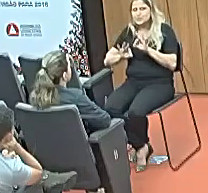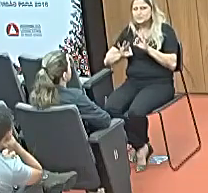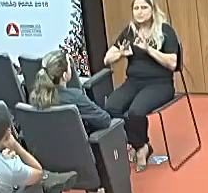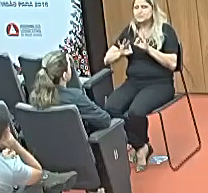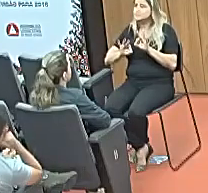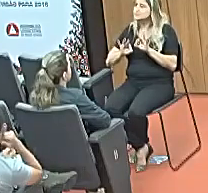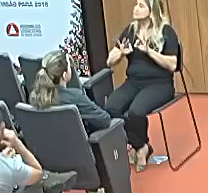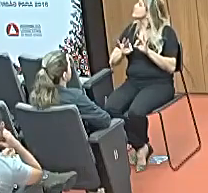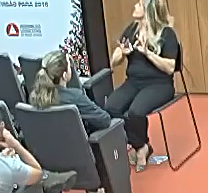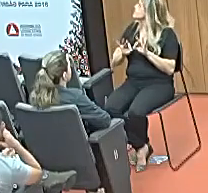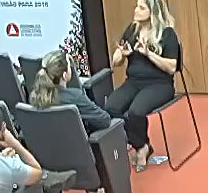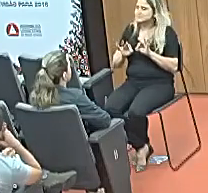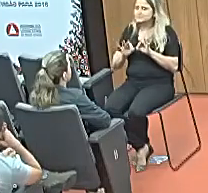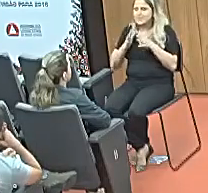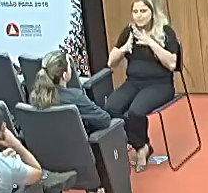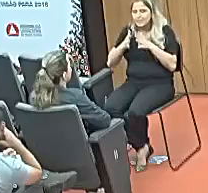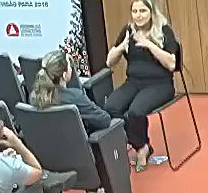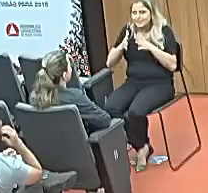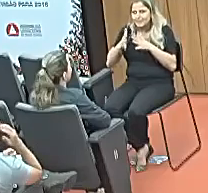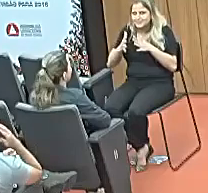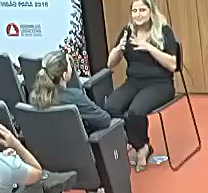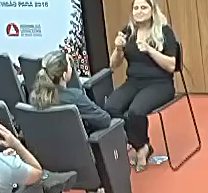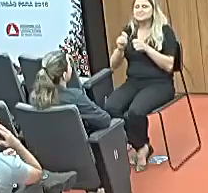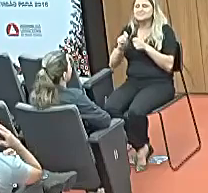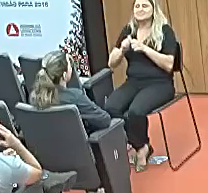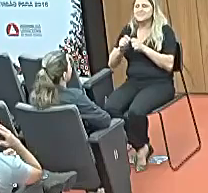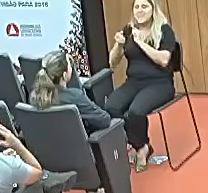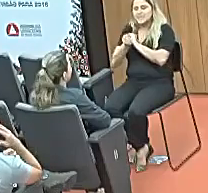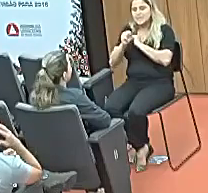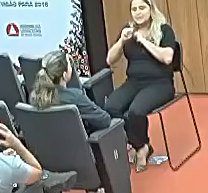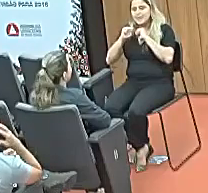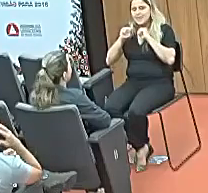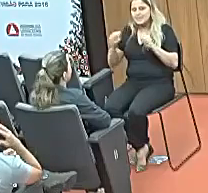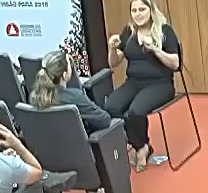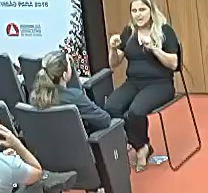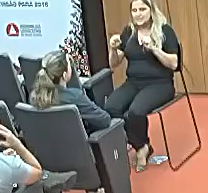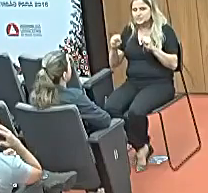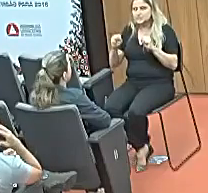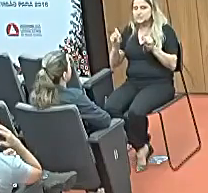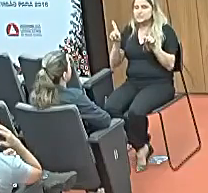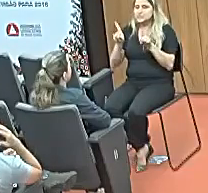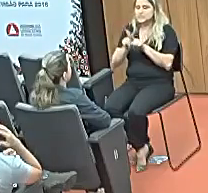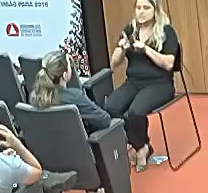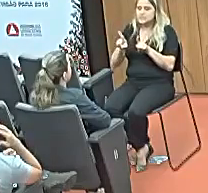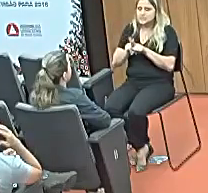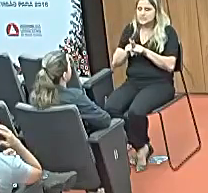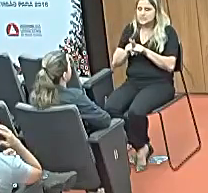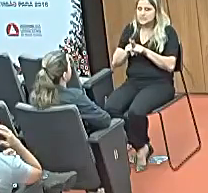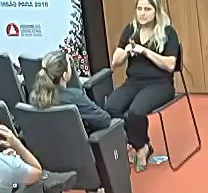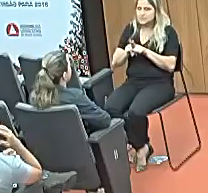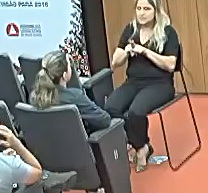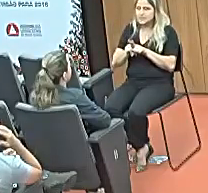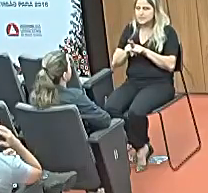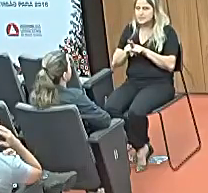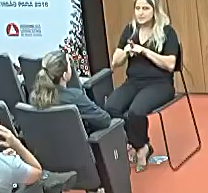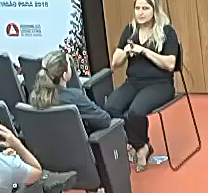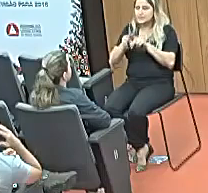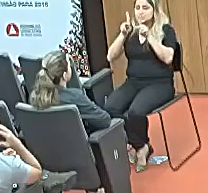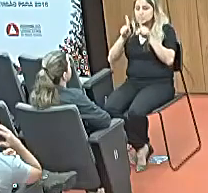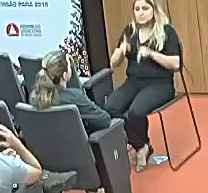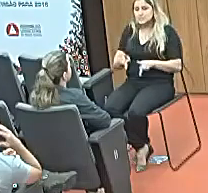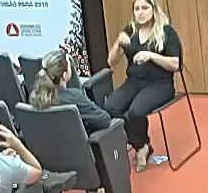de liberdade com a criação da ação destinada a atividades humanizado é a capacidade de agentes penitenciários